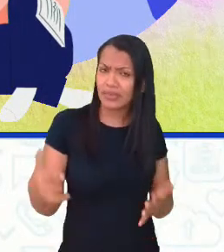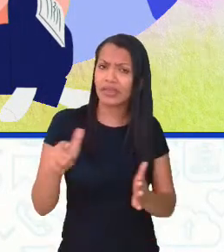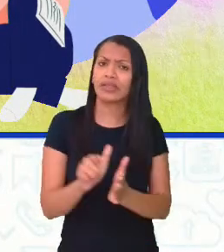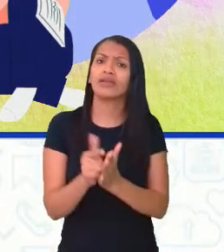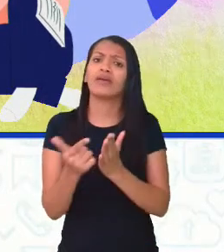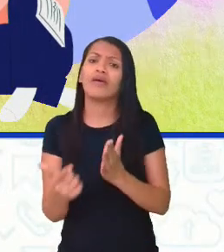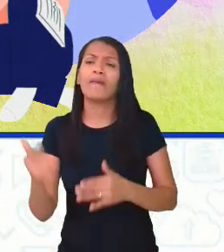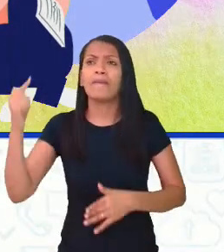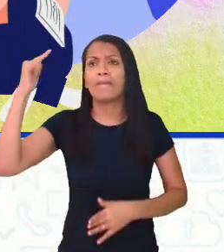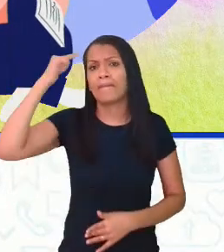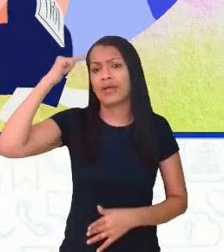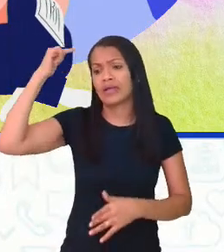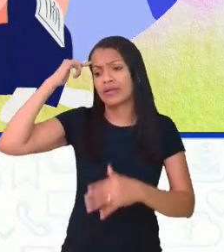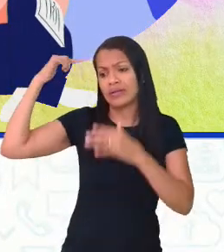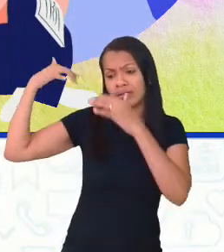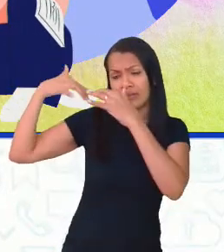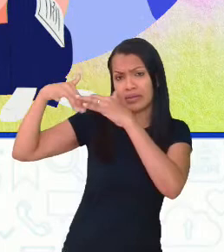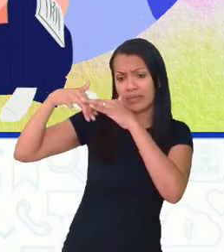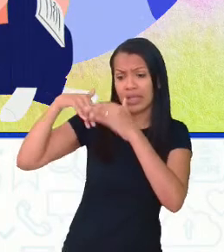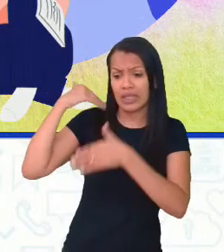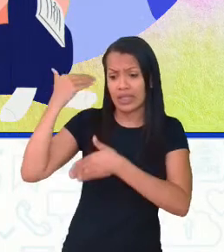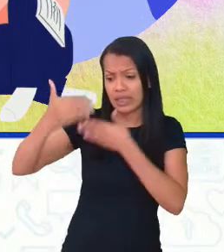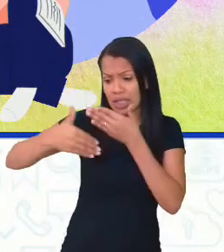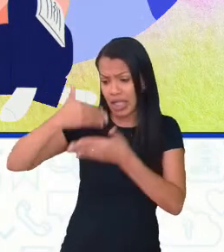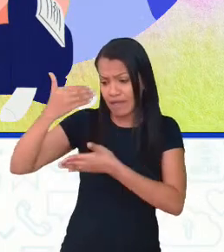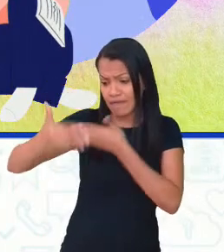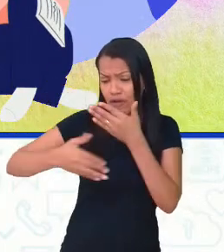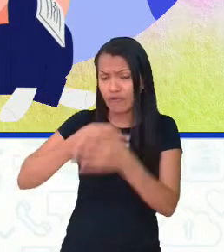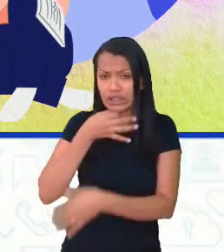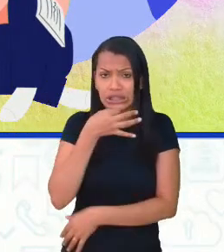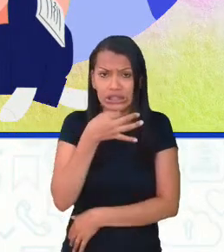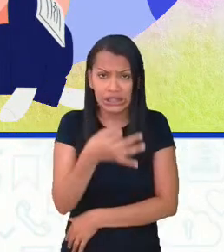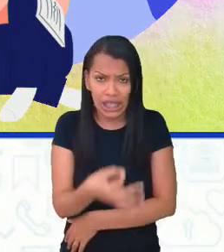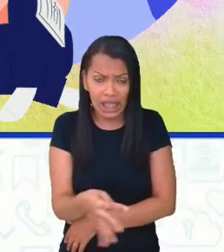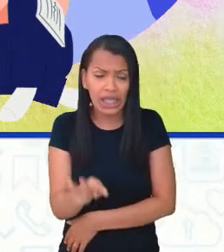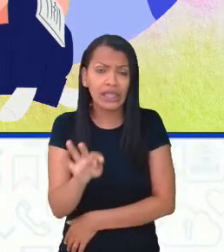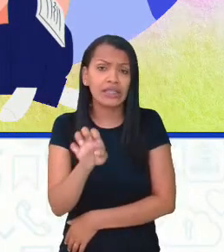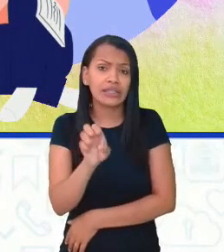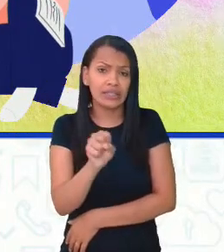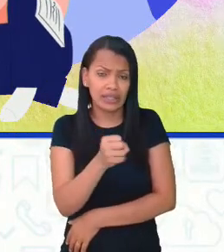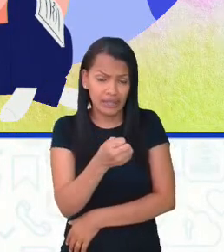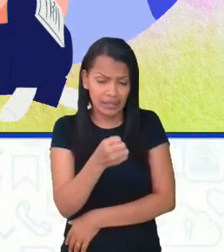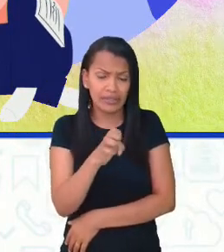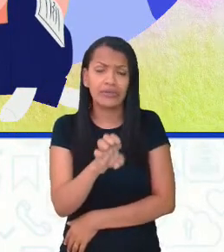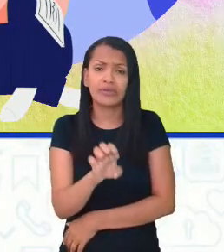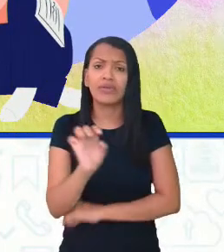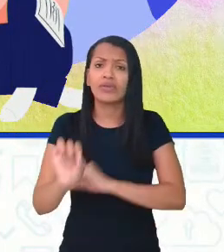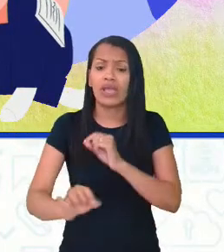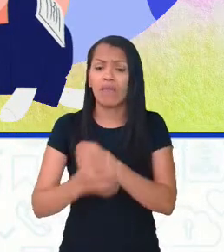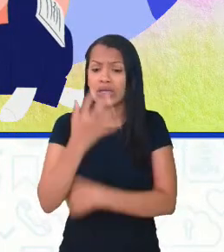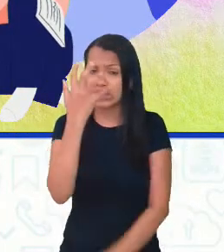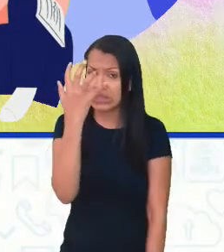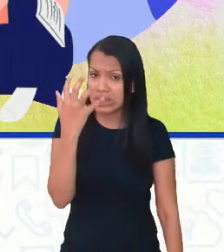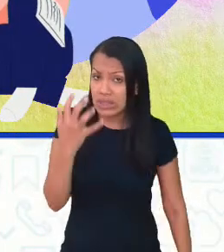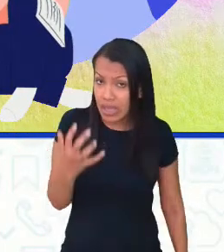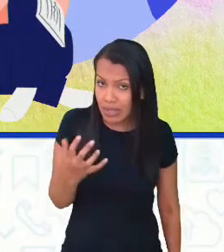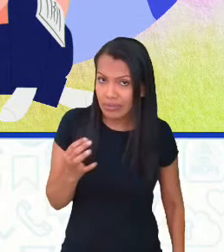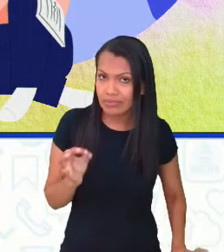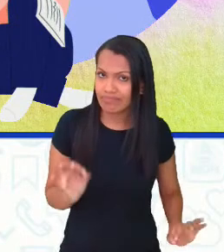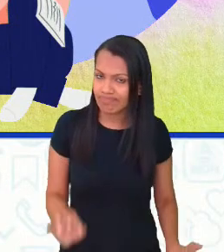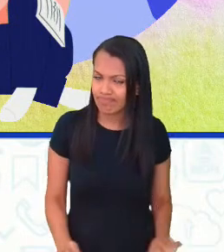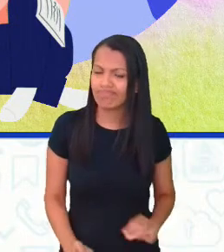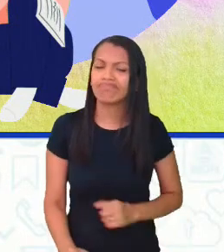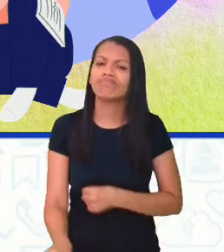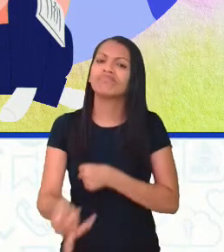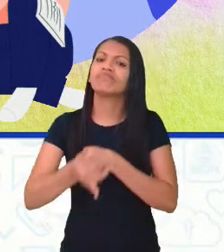promovem reflexões e desenvolvem teses e argumentos. É uma crônica mais séria do que essa que a gente leu de Clarice. A